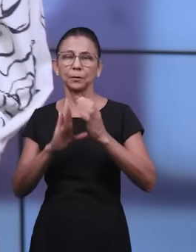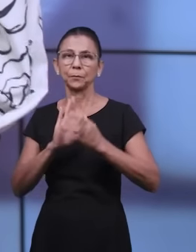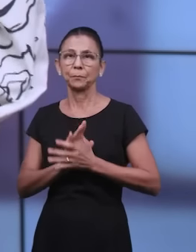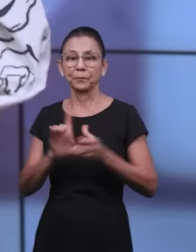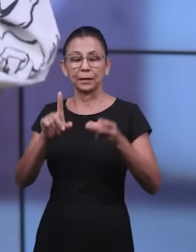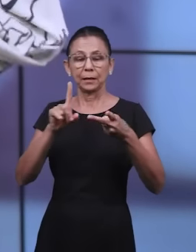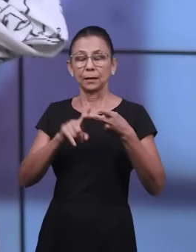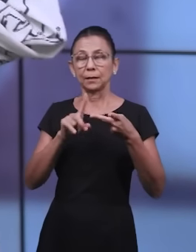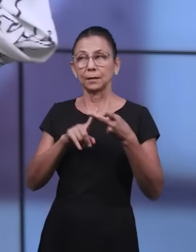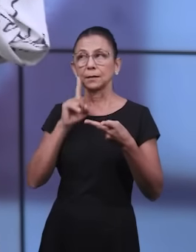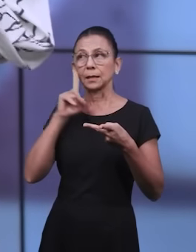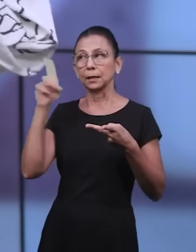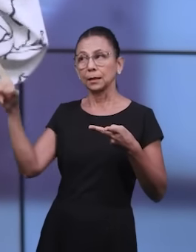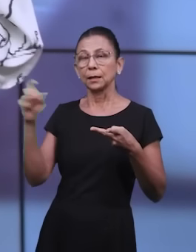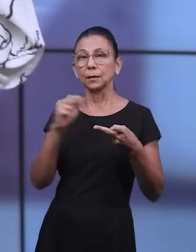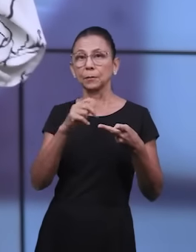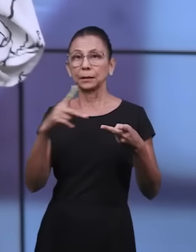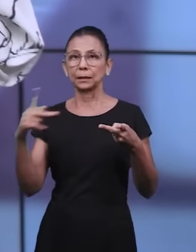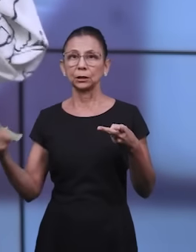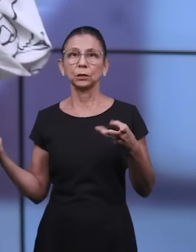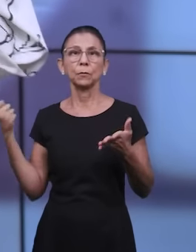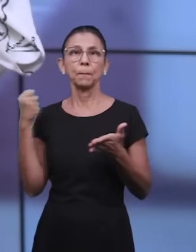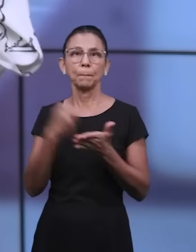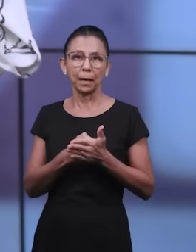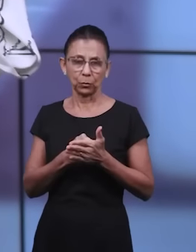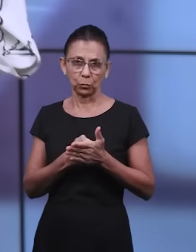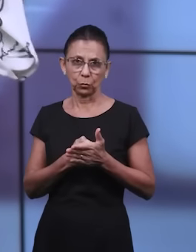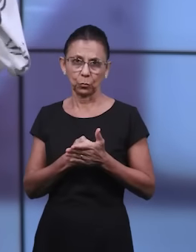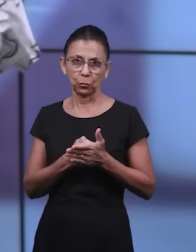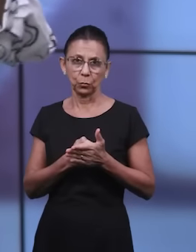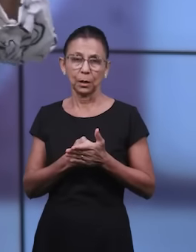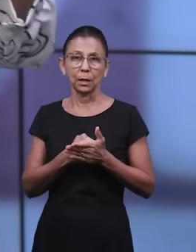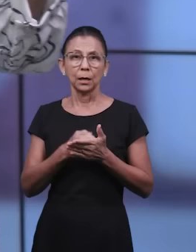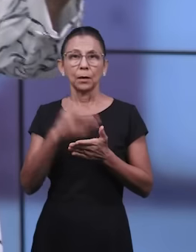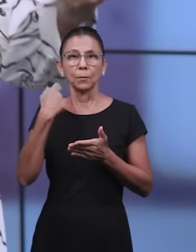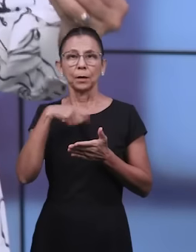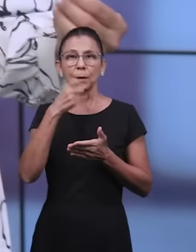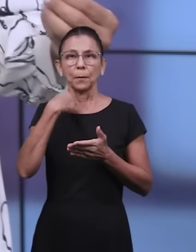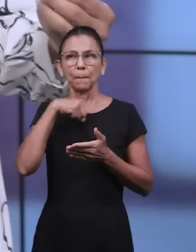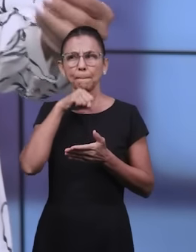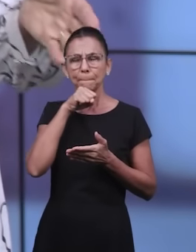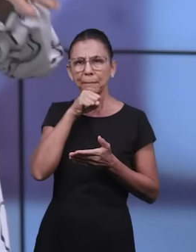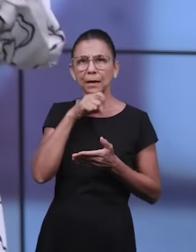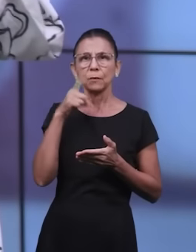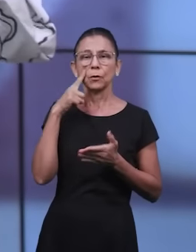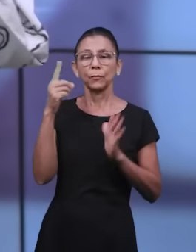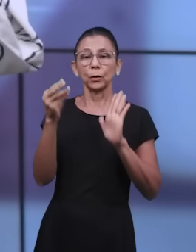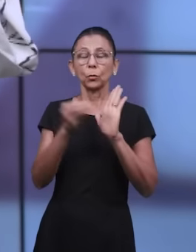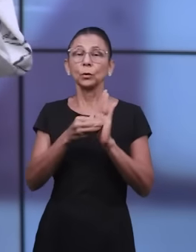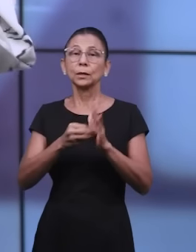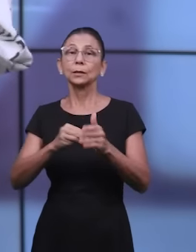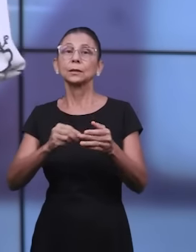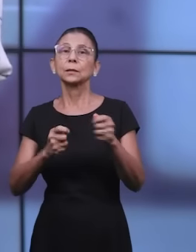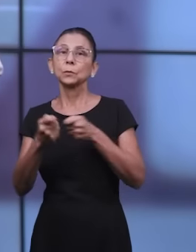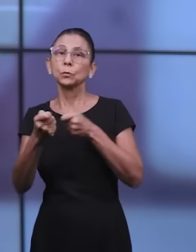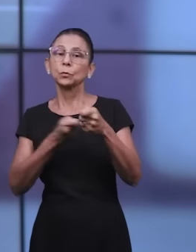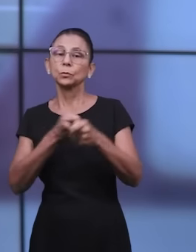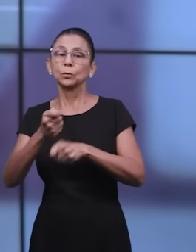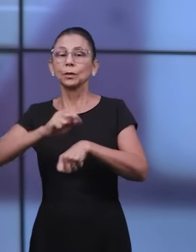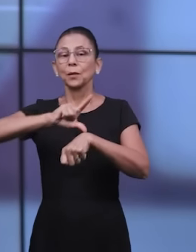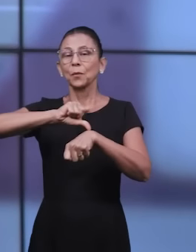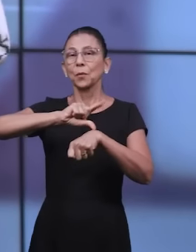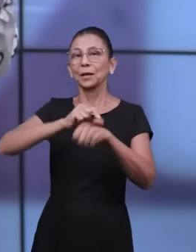aplicativo pago. Ele tem outros recursos que permitem aos pais que os pais elejam os conteúdos e os horários que os filhos